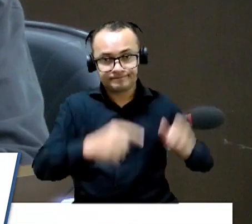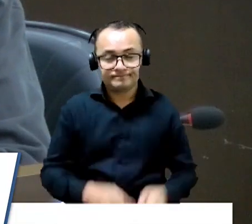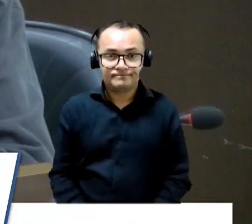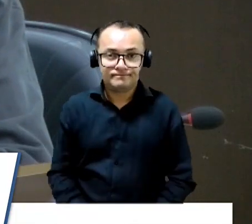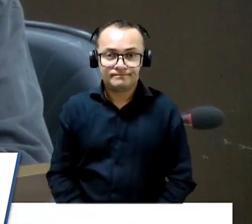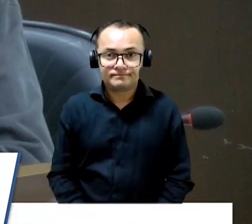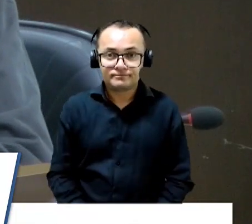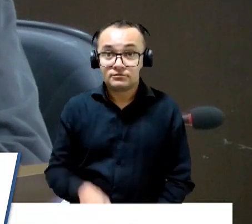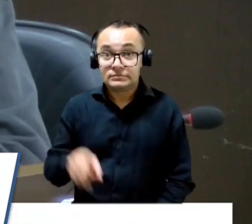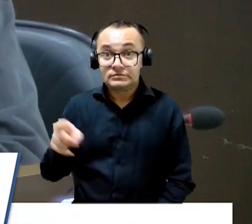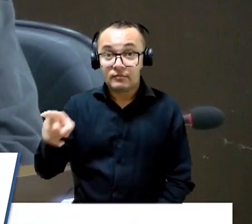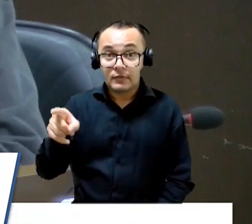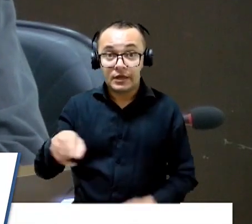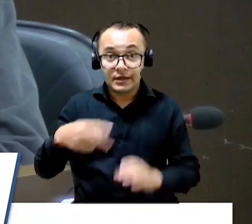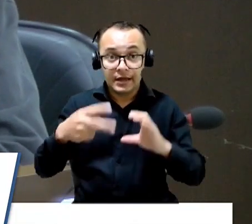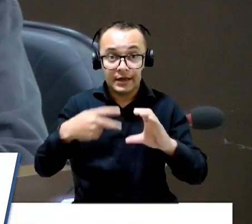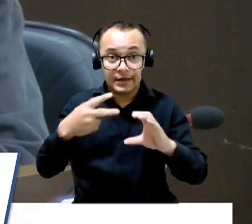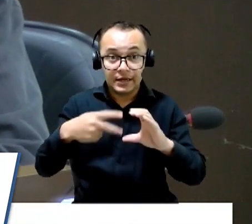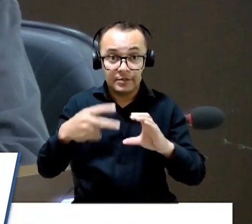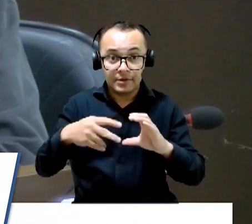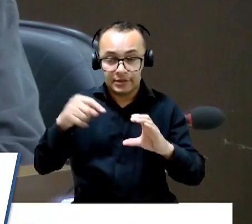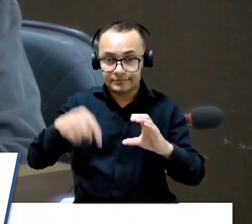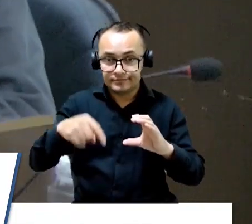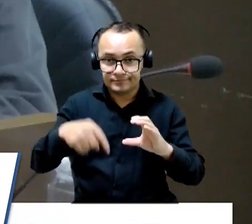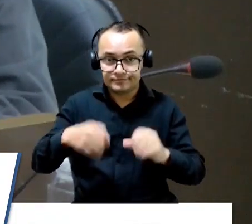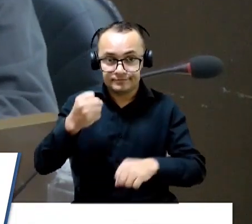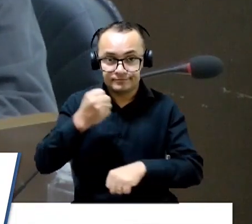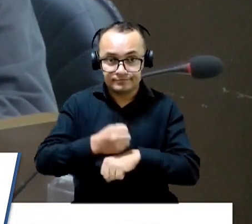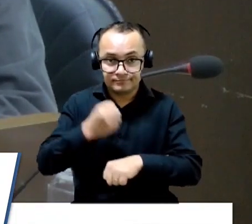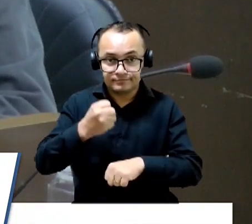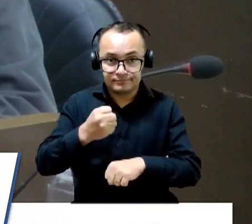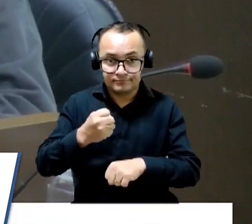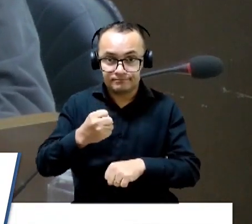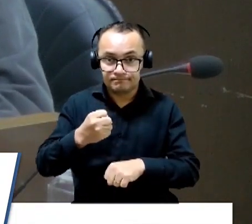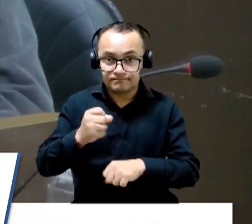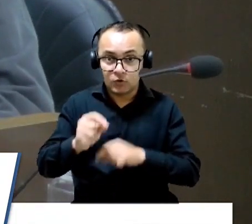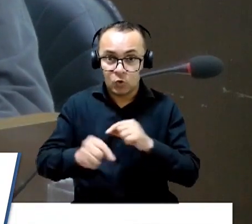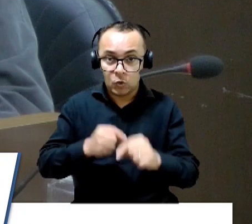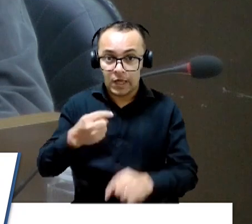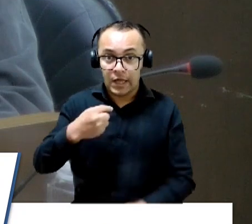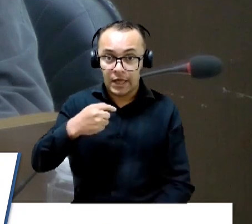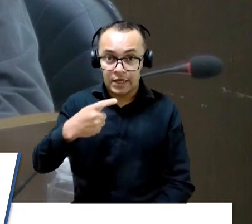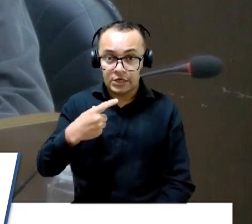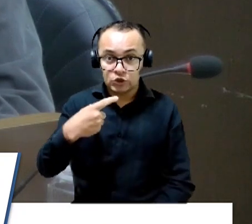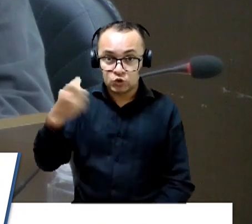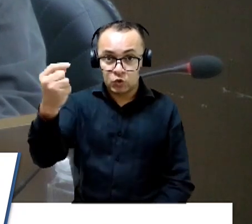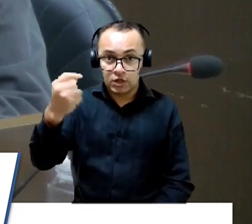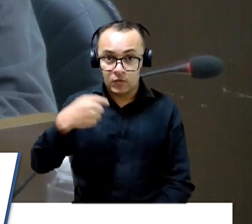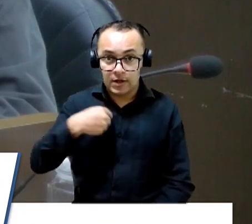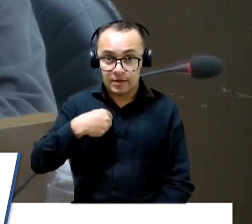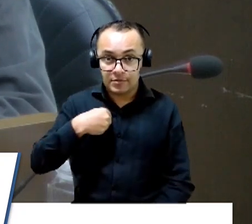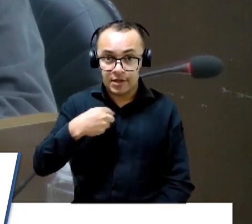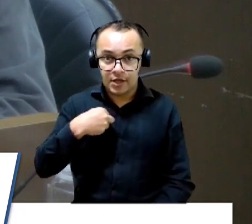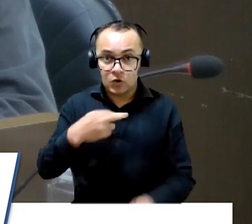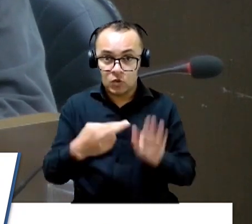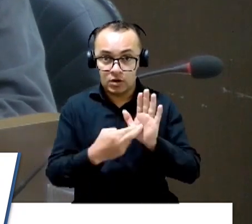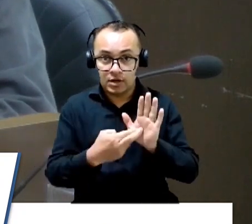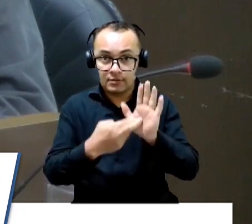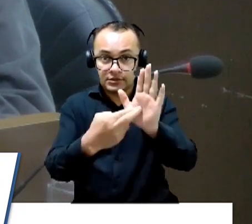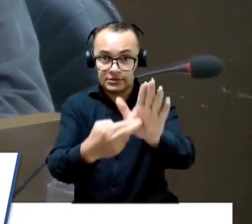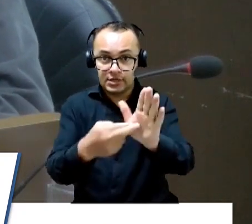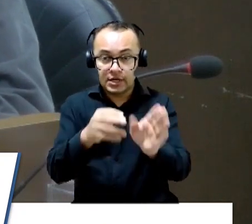A Câmara Municipal de Franca me indicou para que fosse o representante no